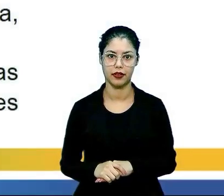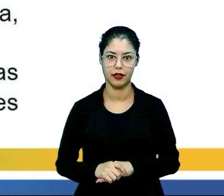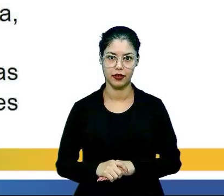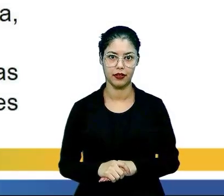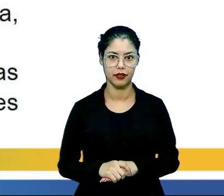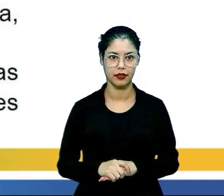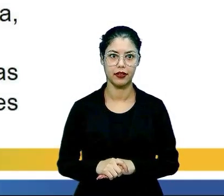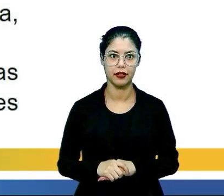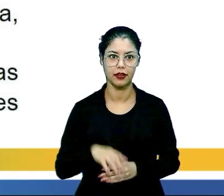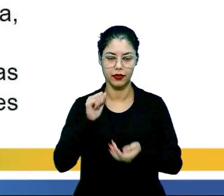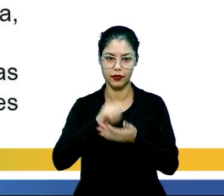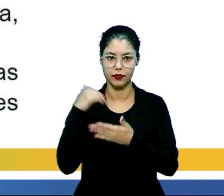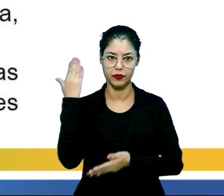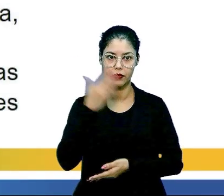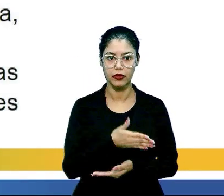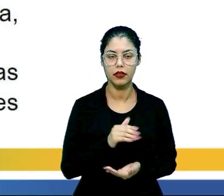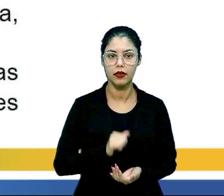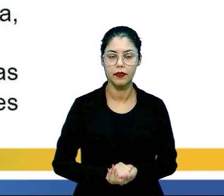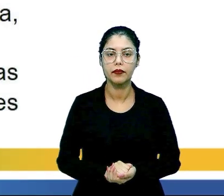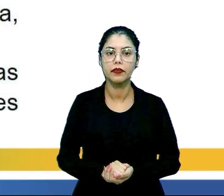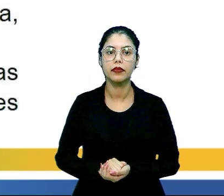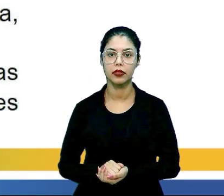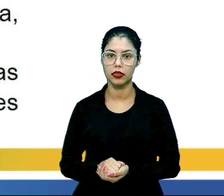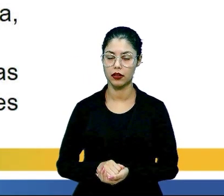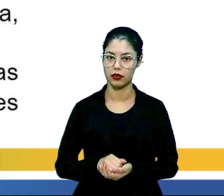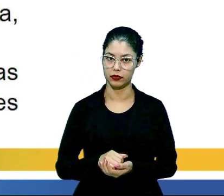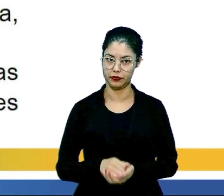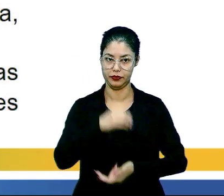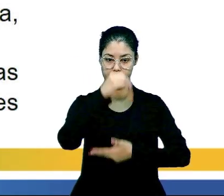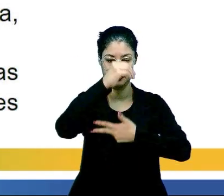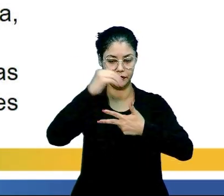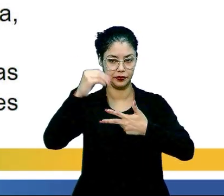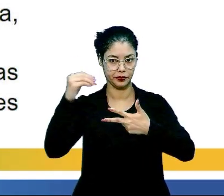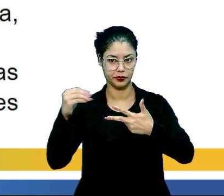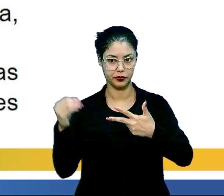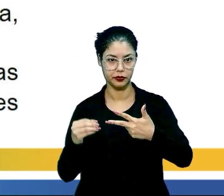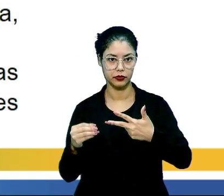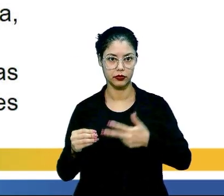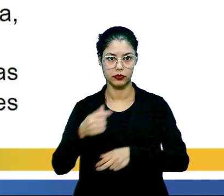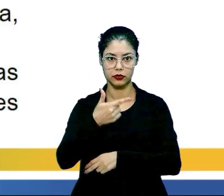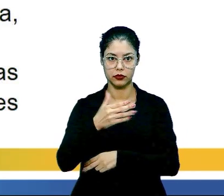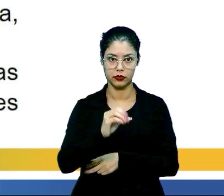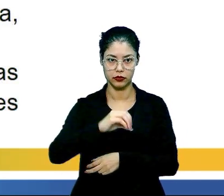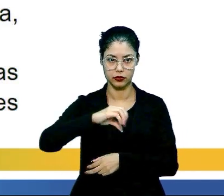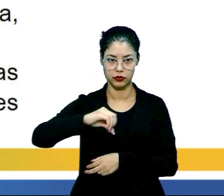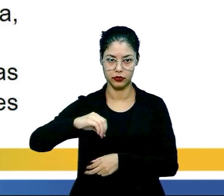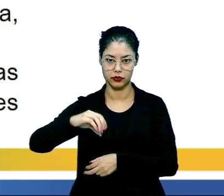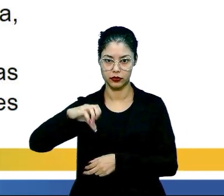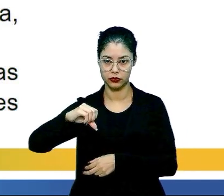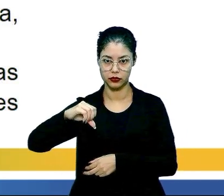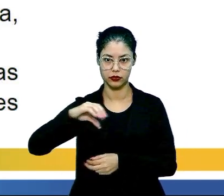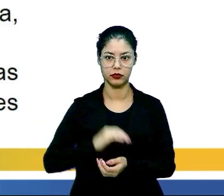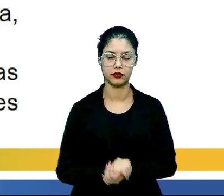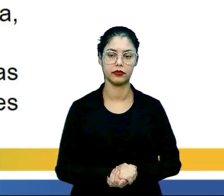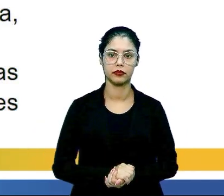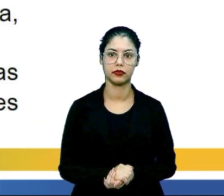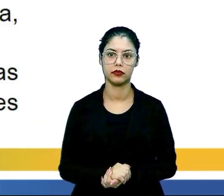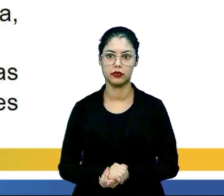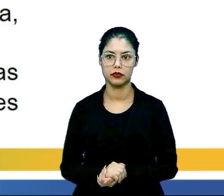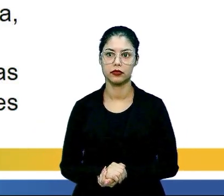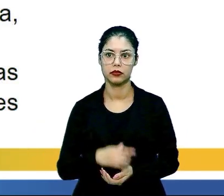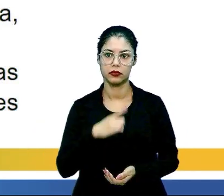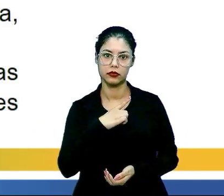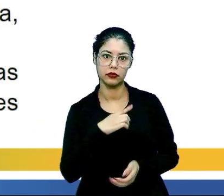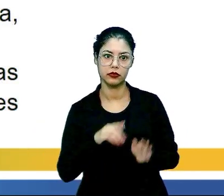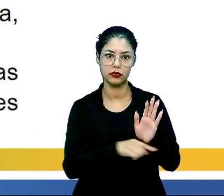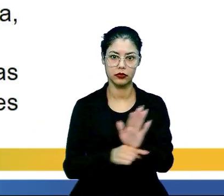ainda tem mais e vamos direto. Essa aí é mais uma questão de Enem, tá? Vamos direto para o comando, porque a partir desse contexto considera-se que uma pessoa